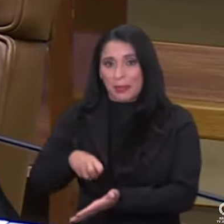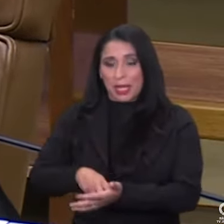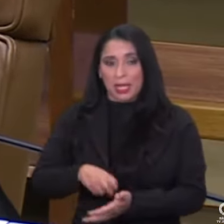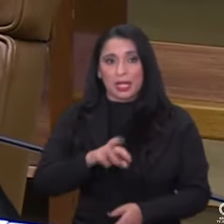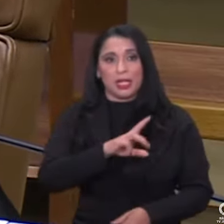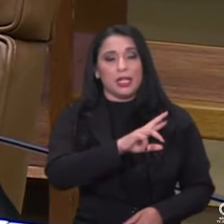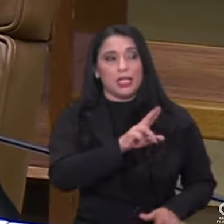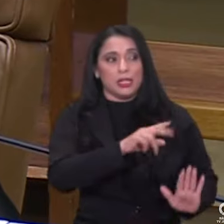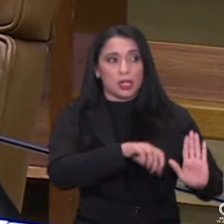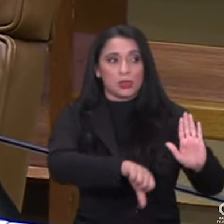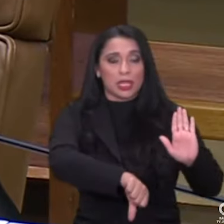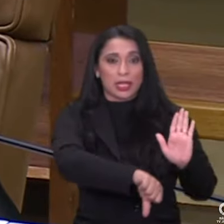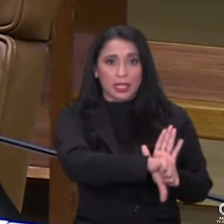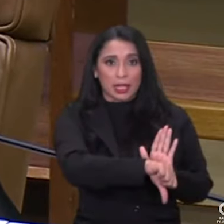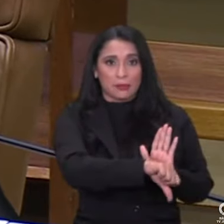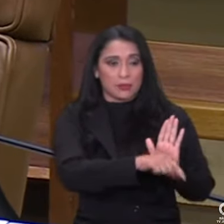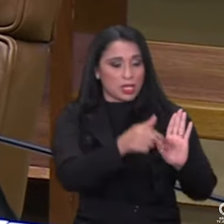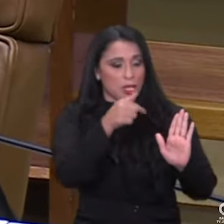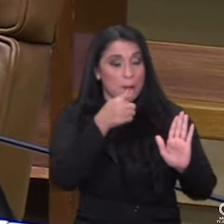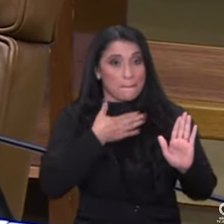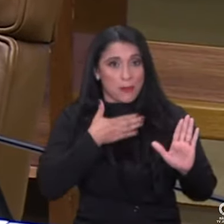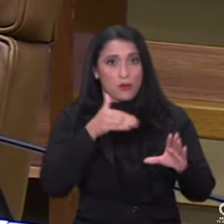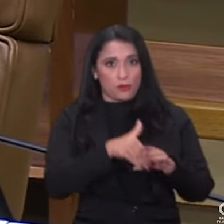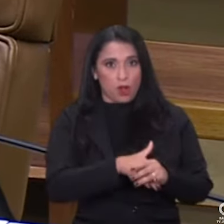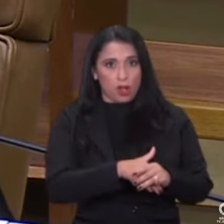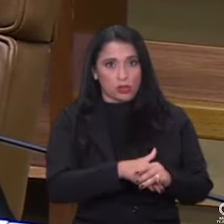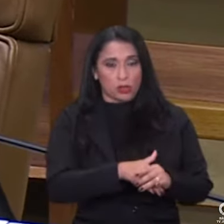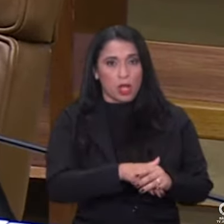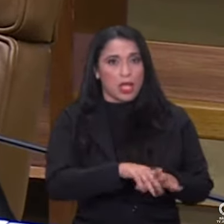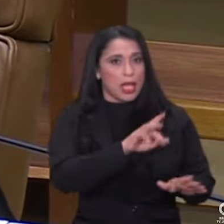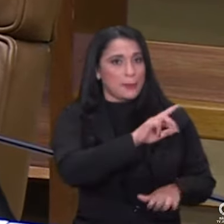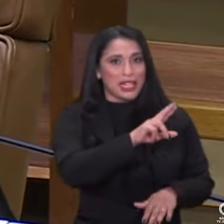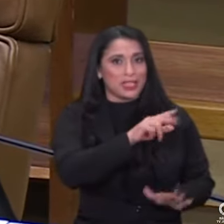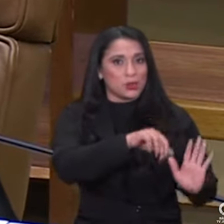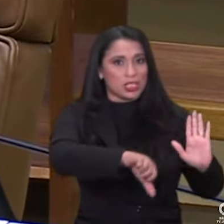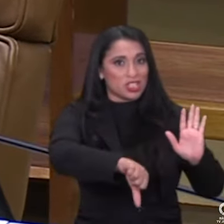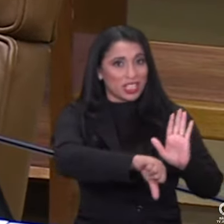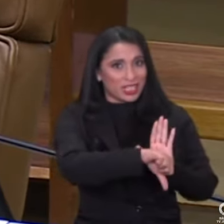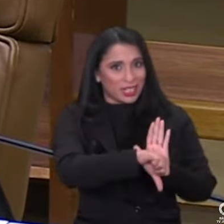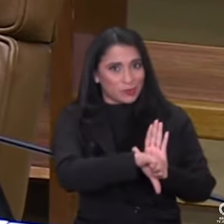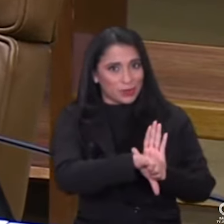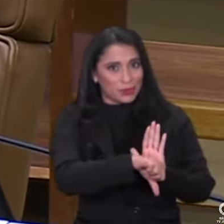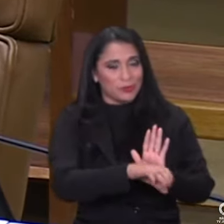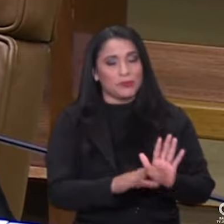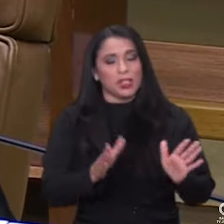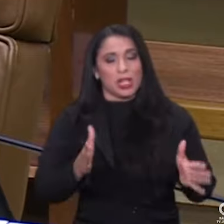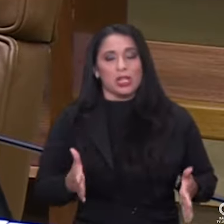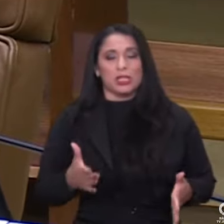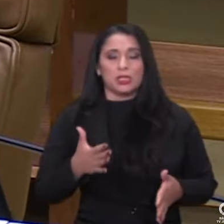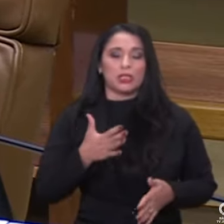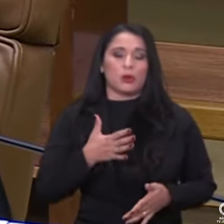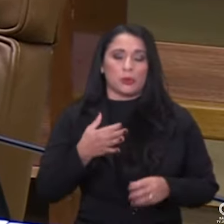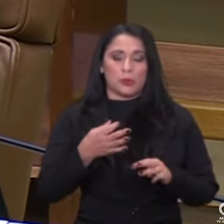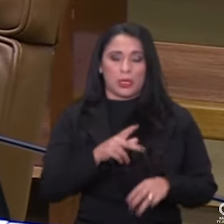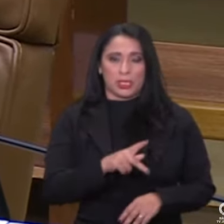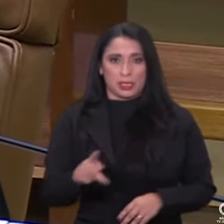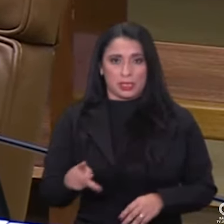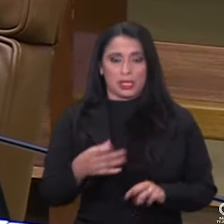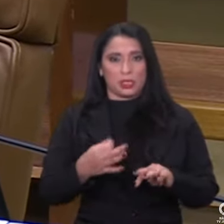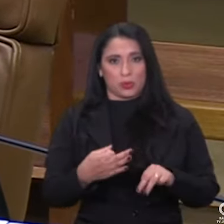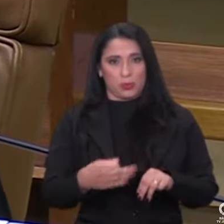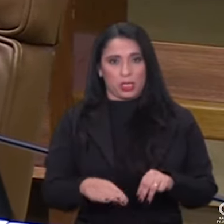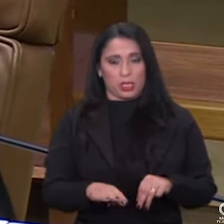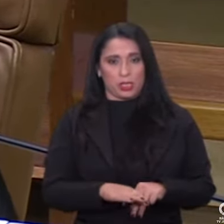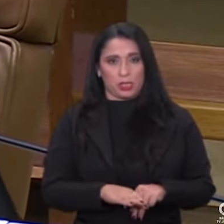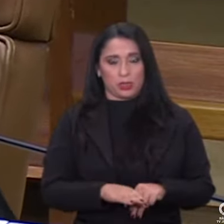pela descriminalização. A minha preocupação, senhor presidente, eminentes pares, é que, ao dar